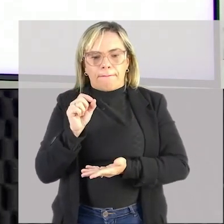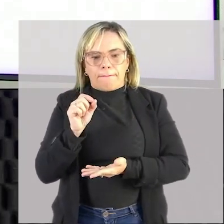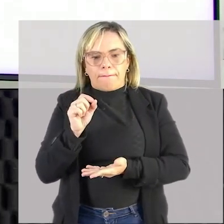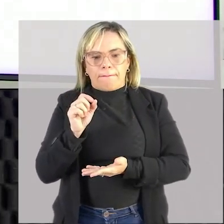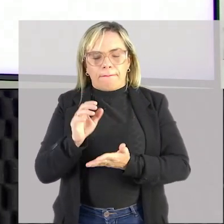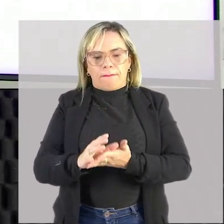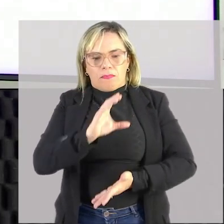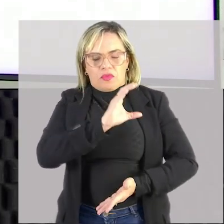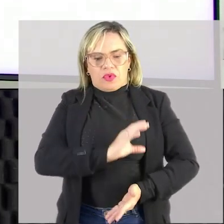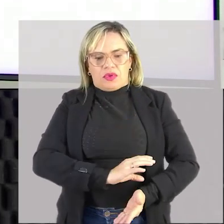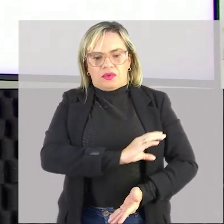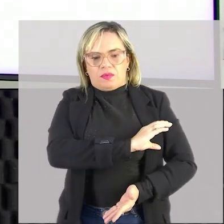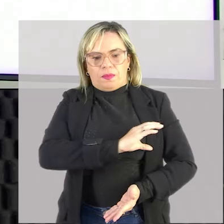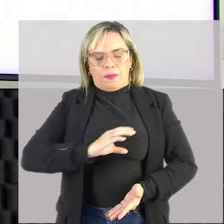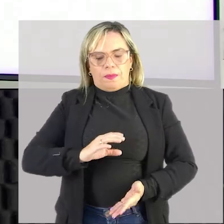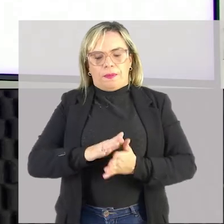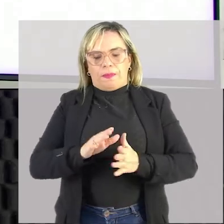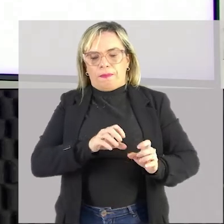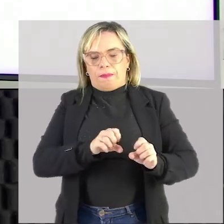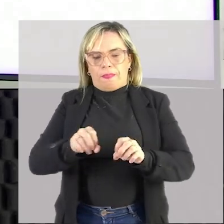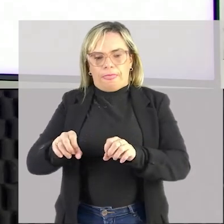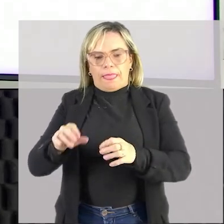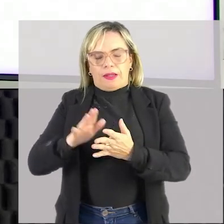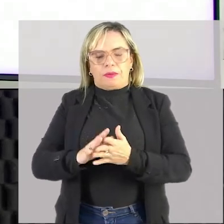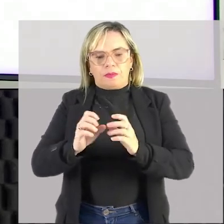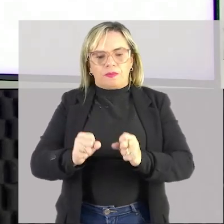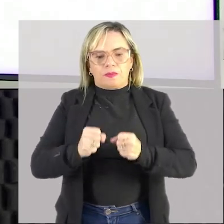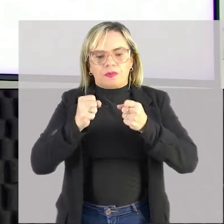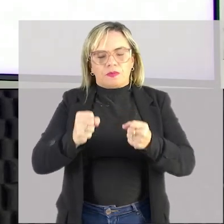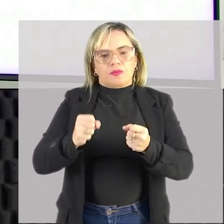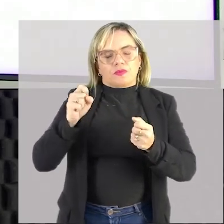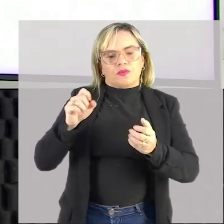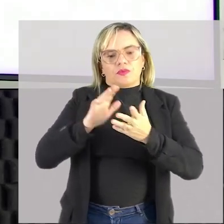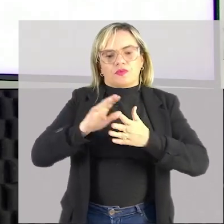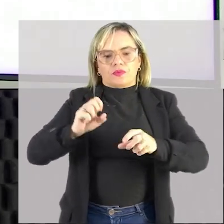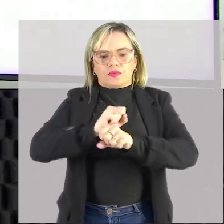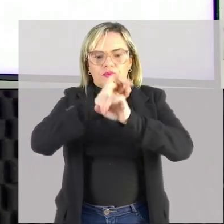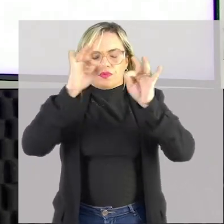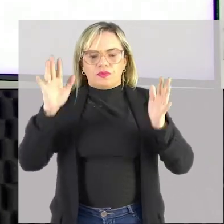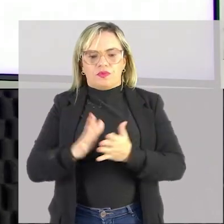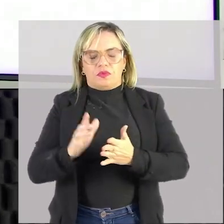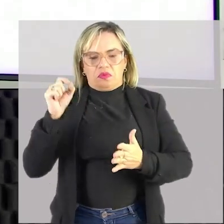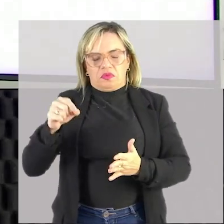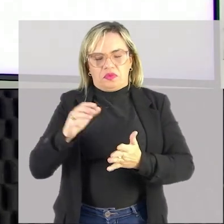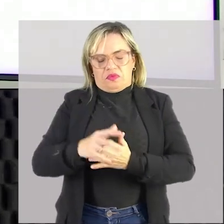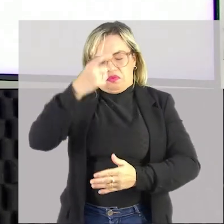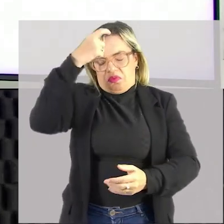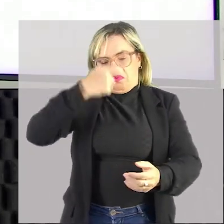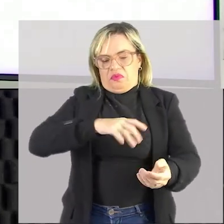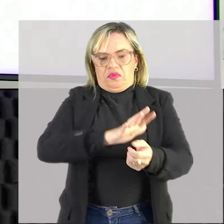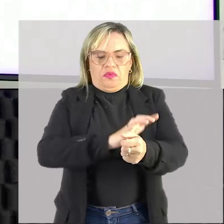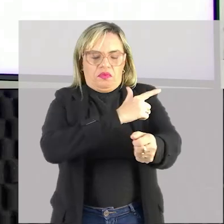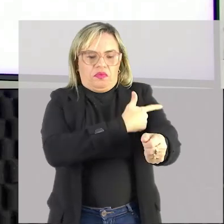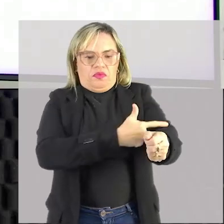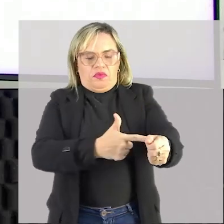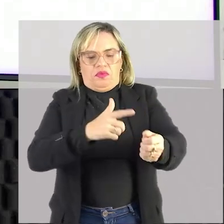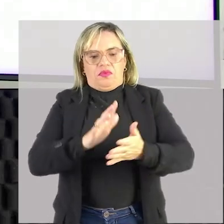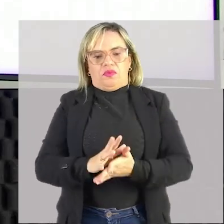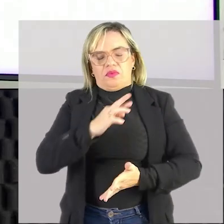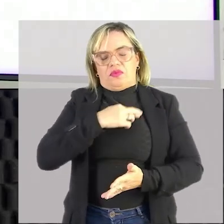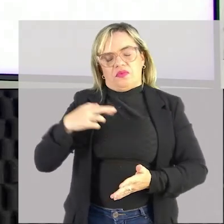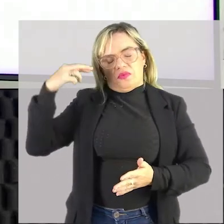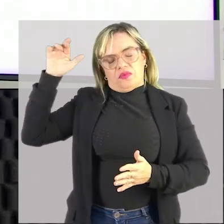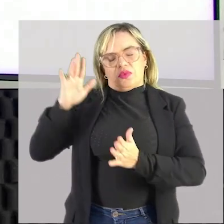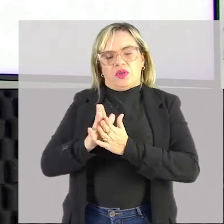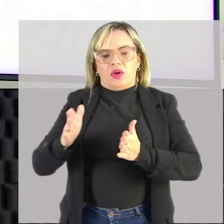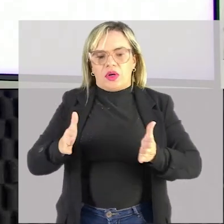sendo catequizados, né, para que eles pudessem, claro, serem tidos civilizados, né? Então, a religião era o caminho